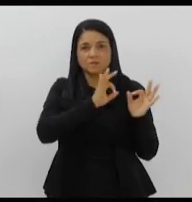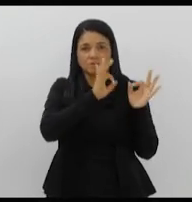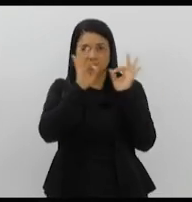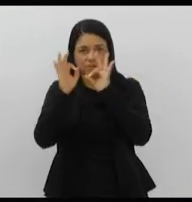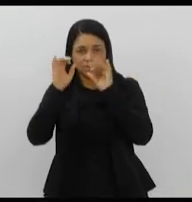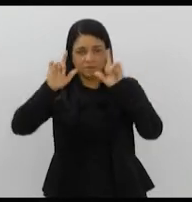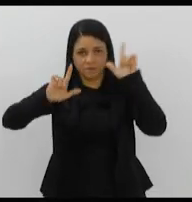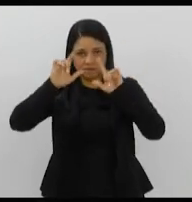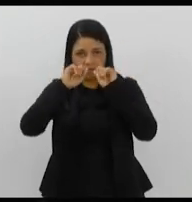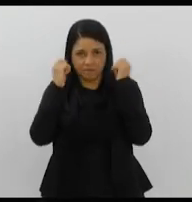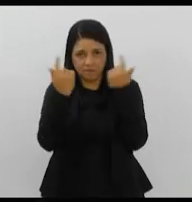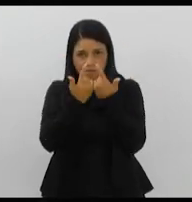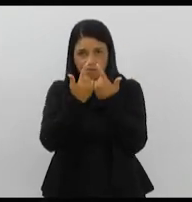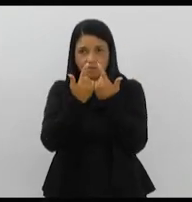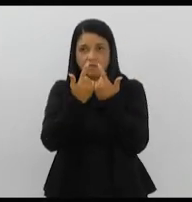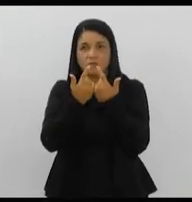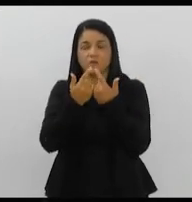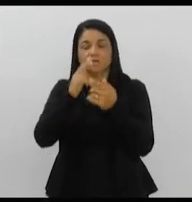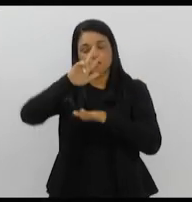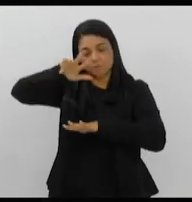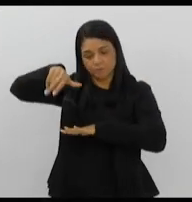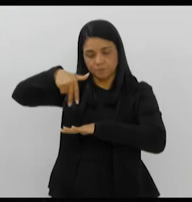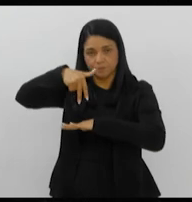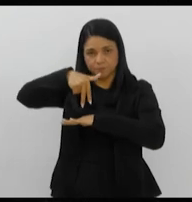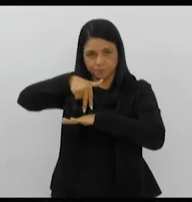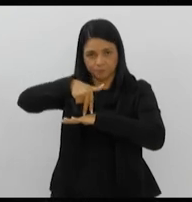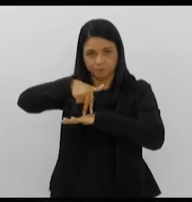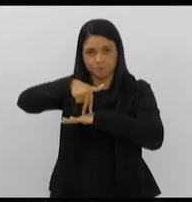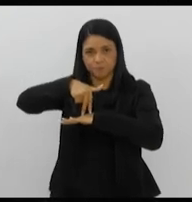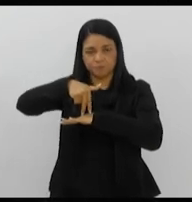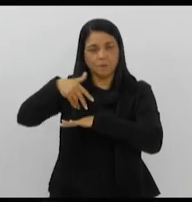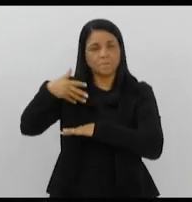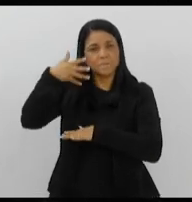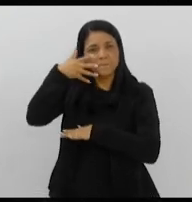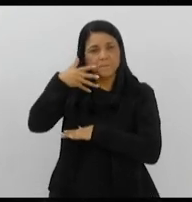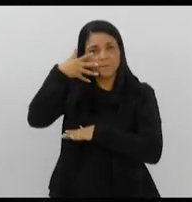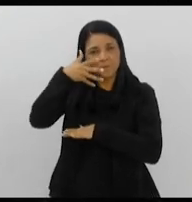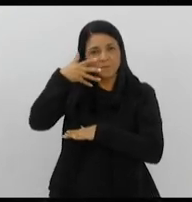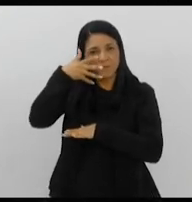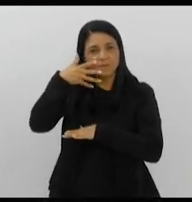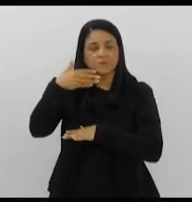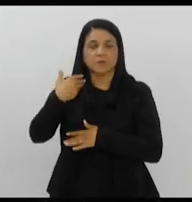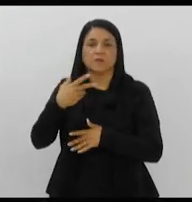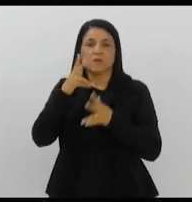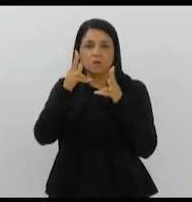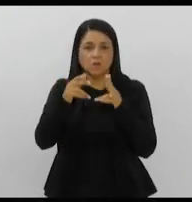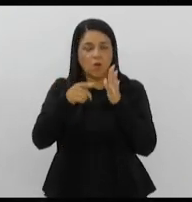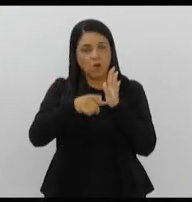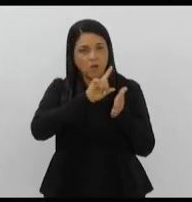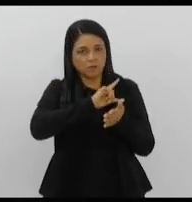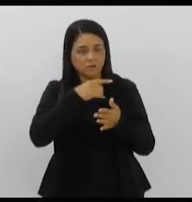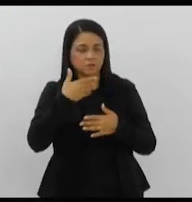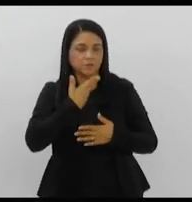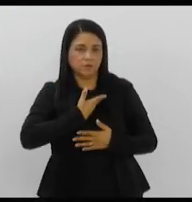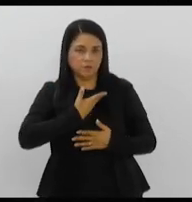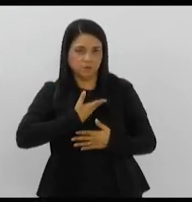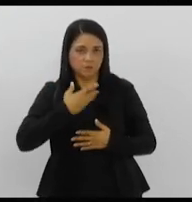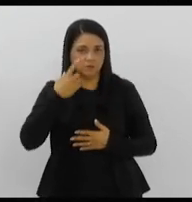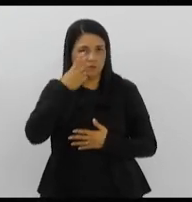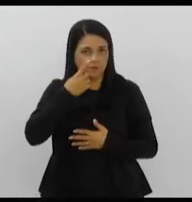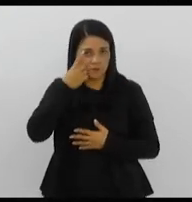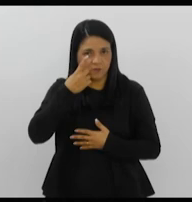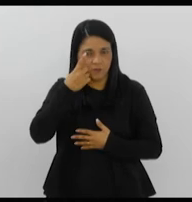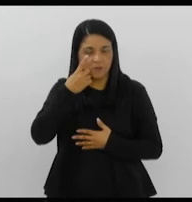Eu queria fazer uso da palavra para, assim como meus colegas que me antecederam,